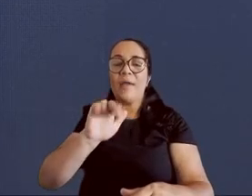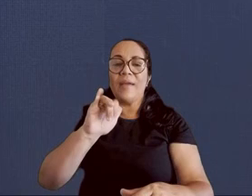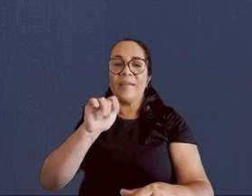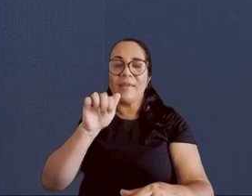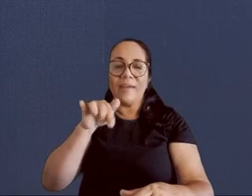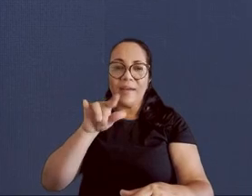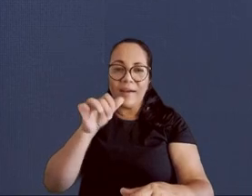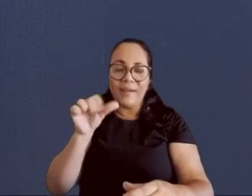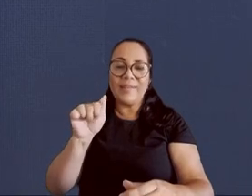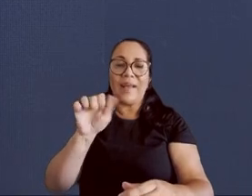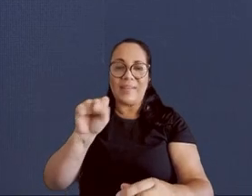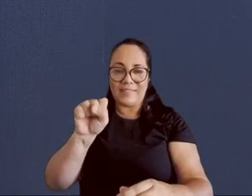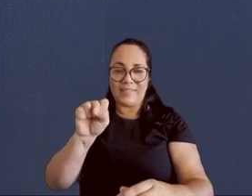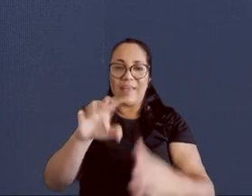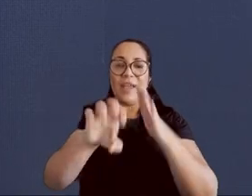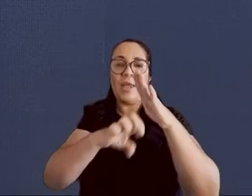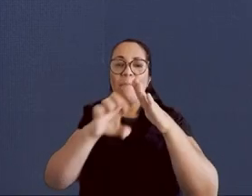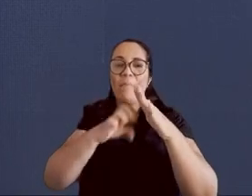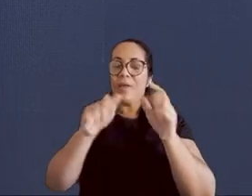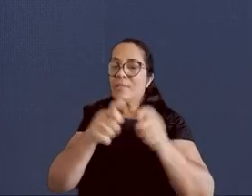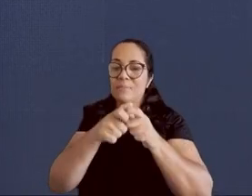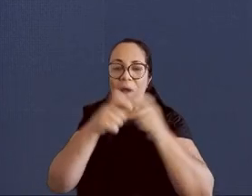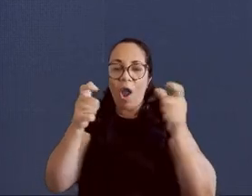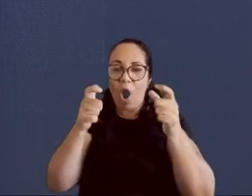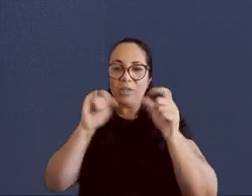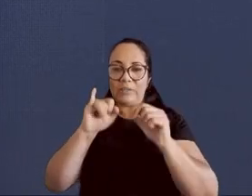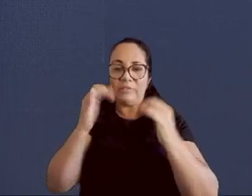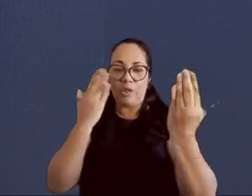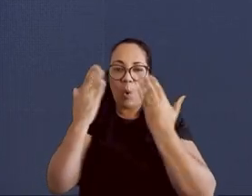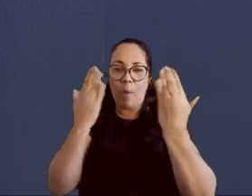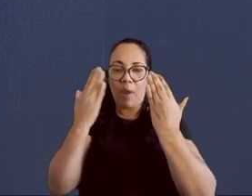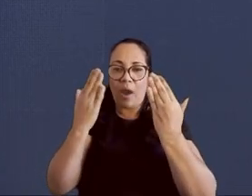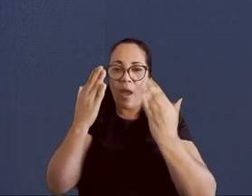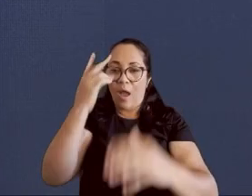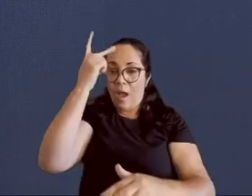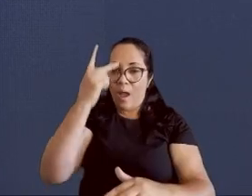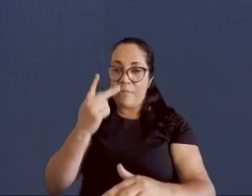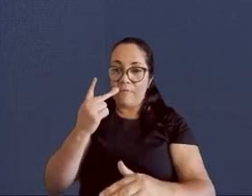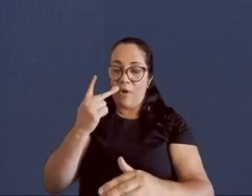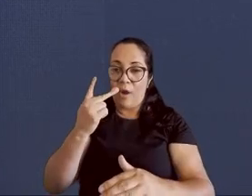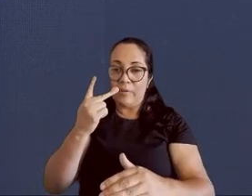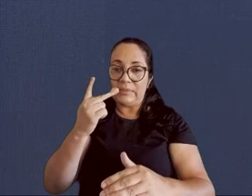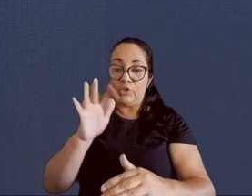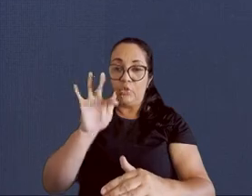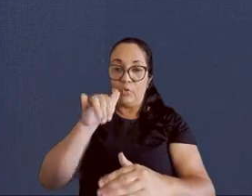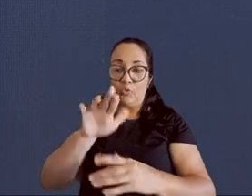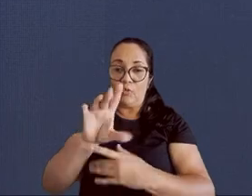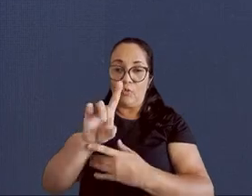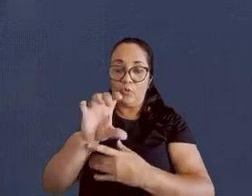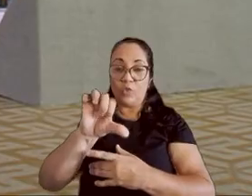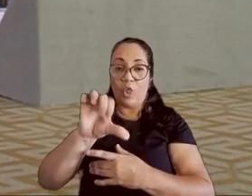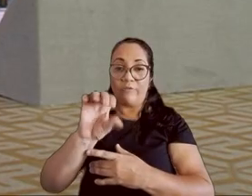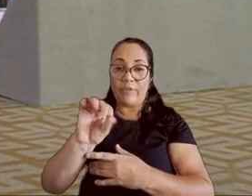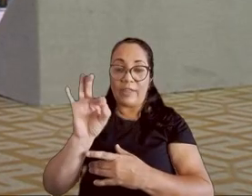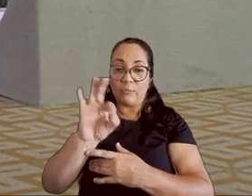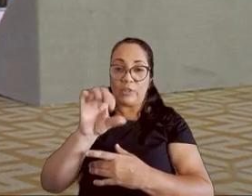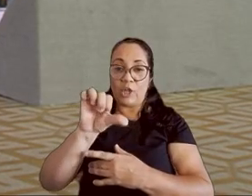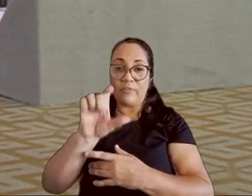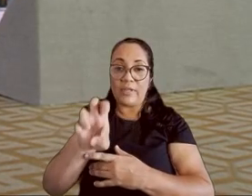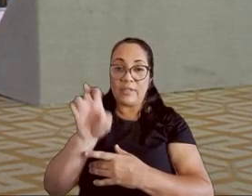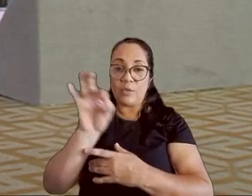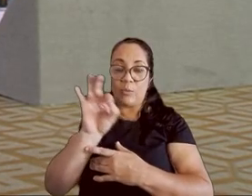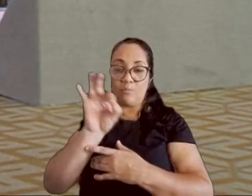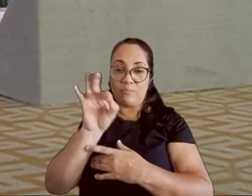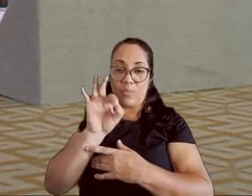né a performance desses fundos eu diria que 90% 95% dos Fundos numa janela de